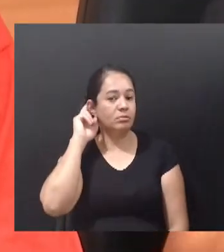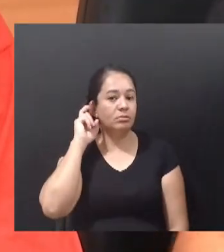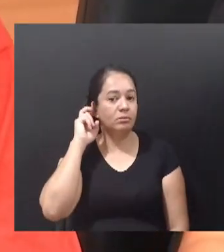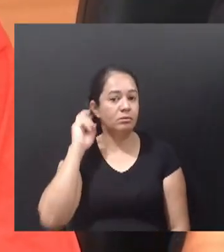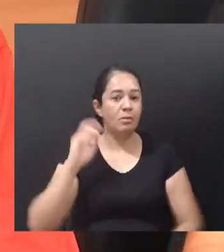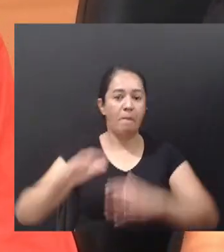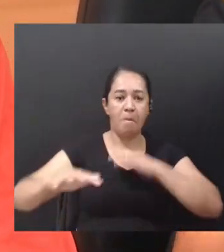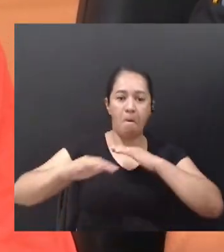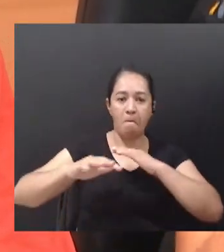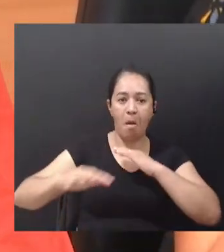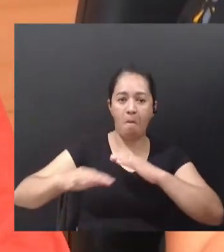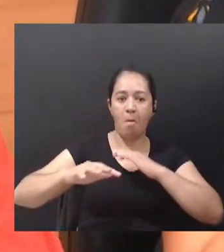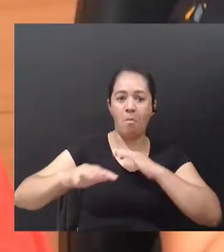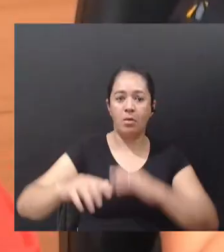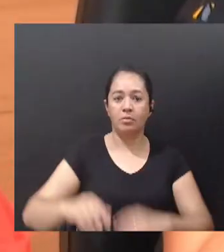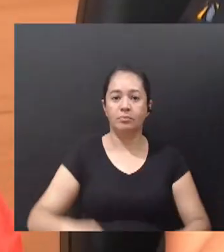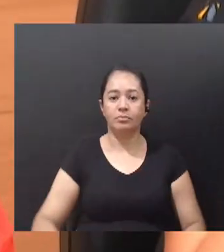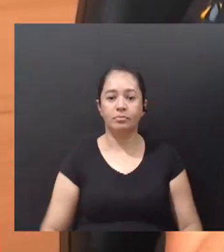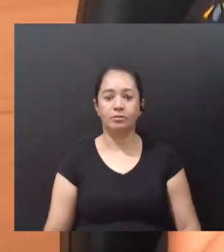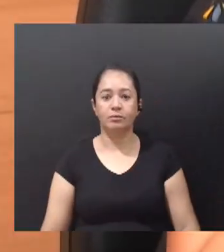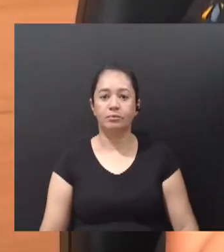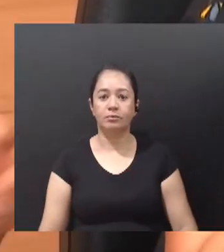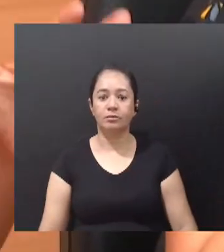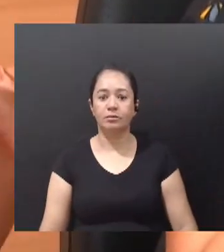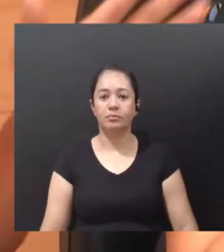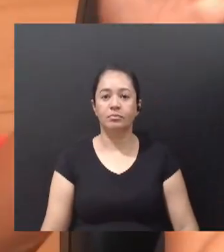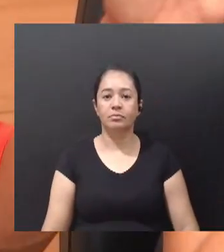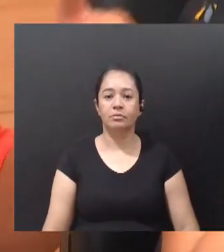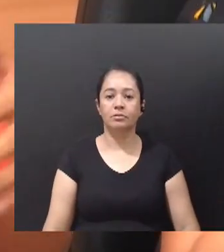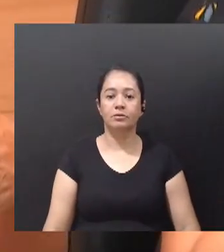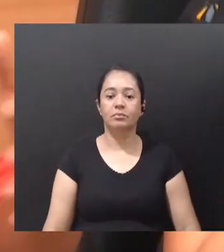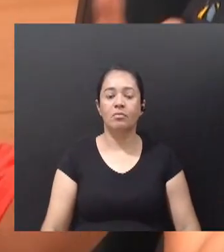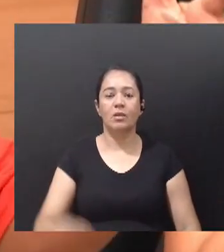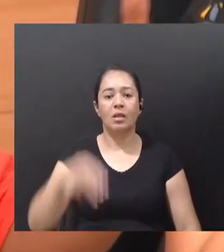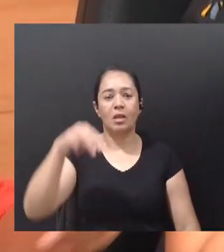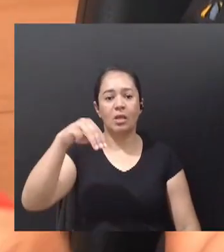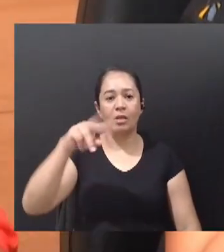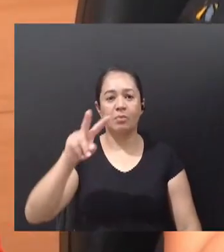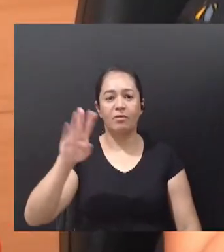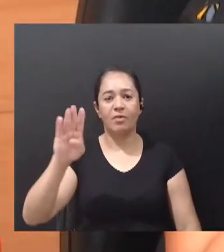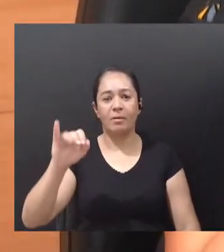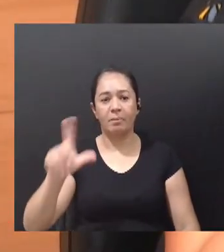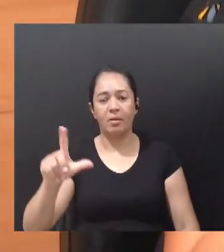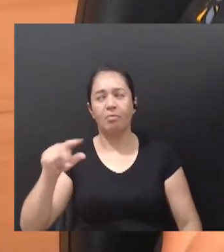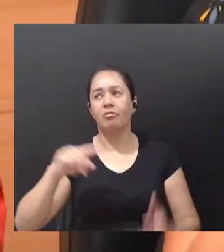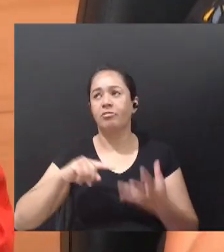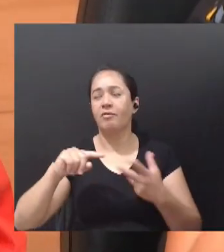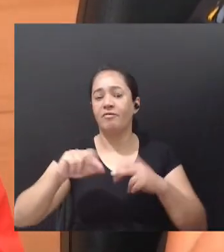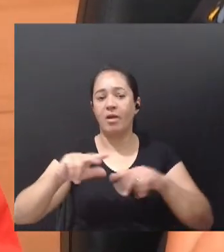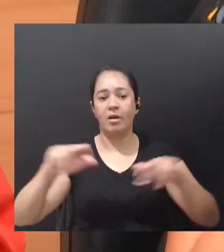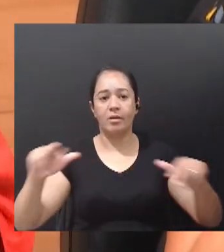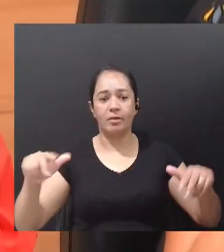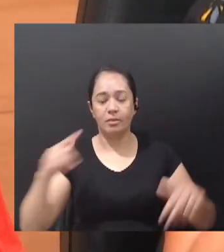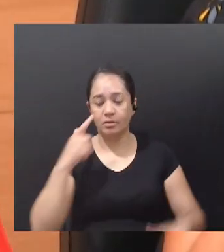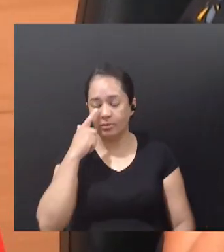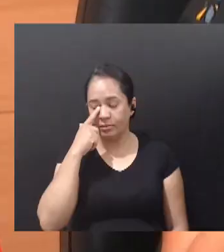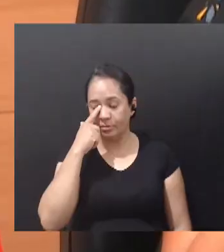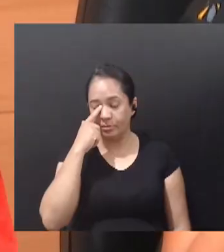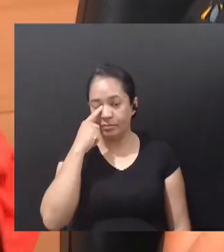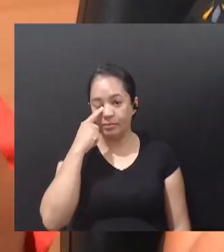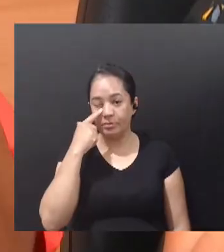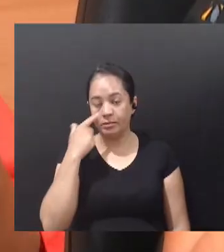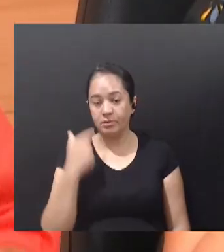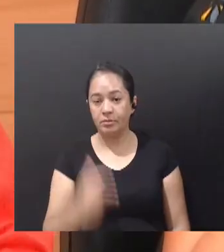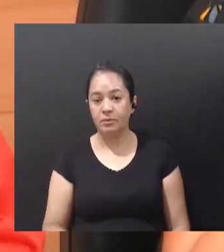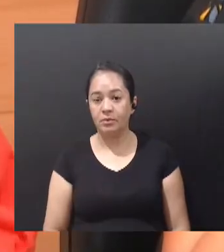Brau, MV Bill, e uma série, tem aquela foto GOG, uma série de... Ou seja, um senso